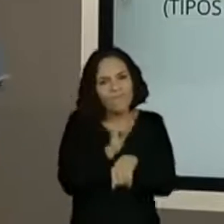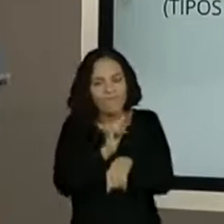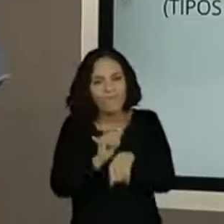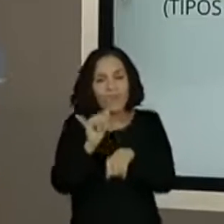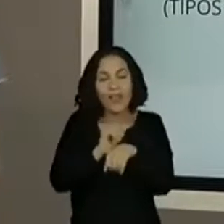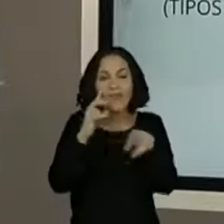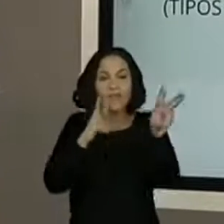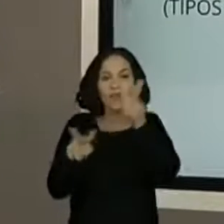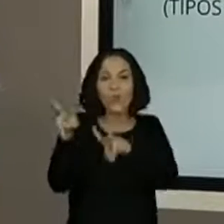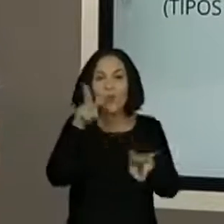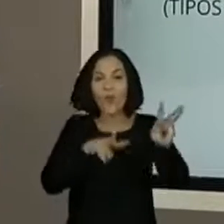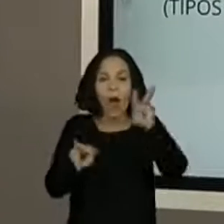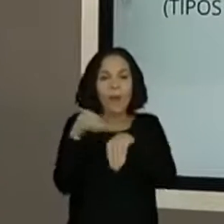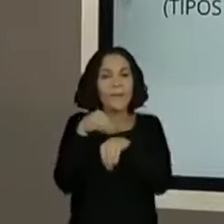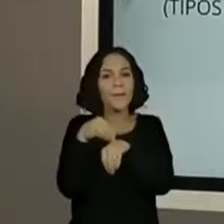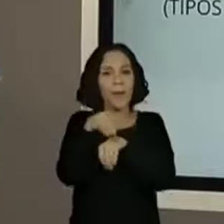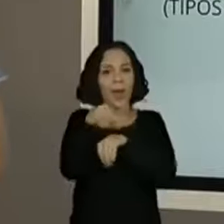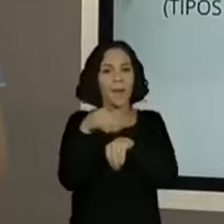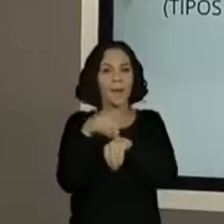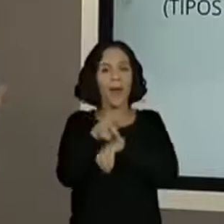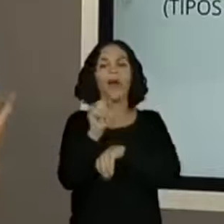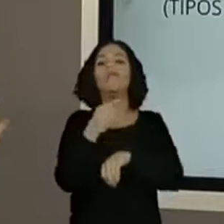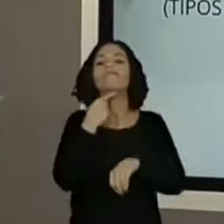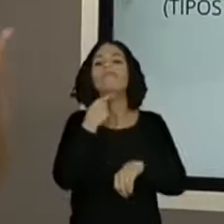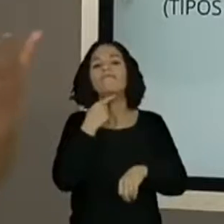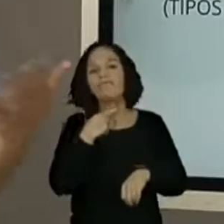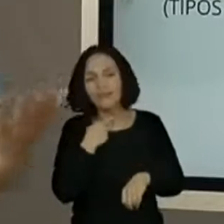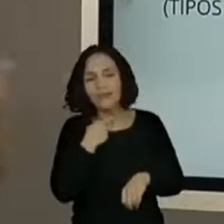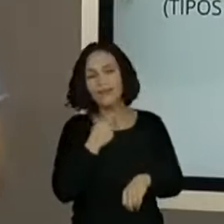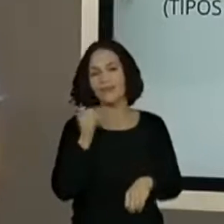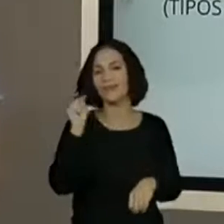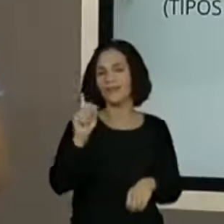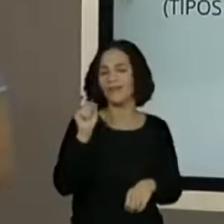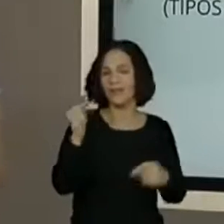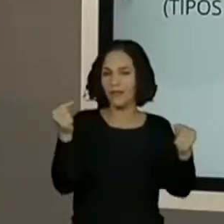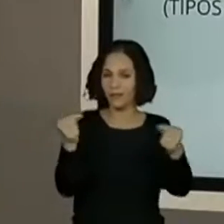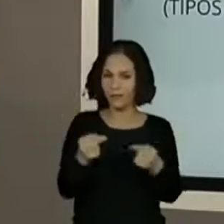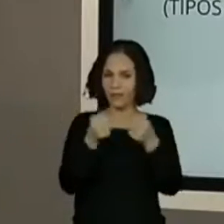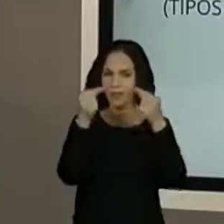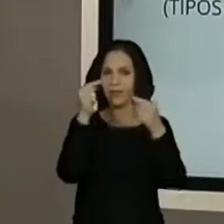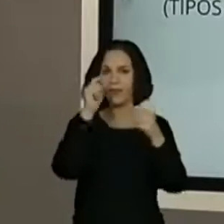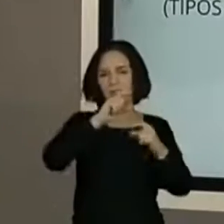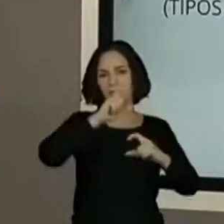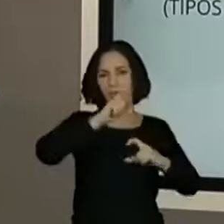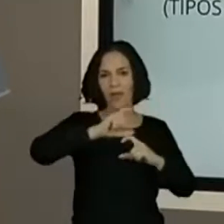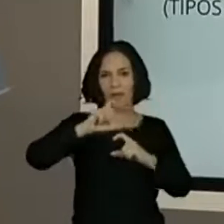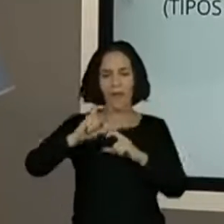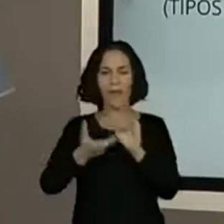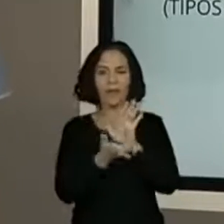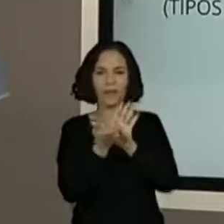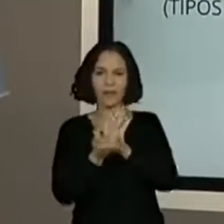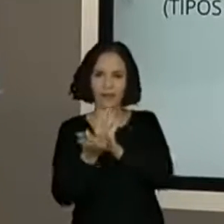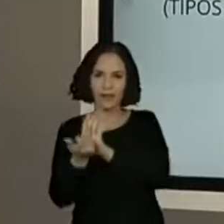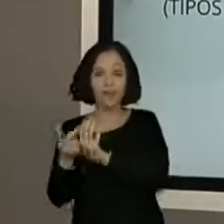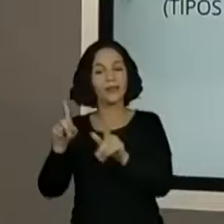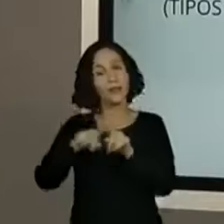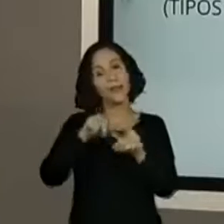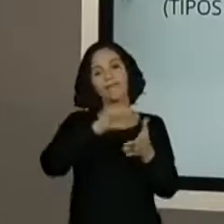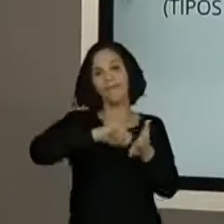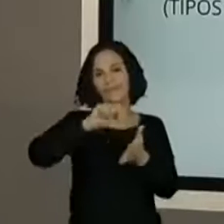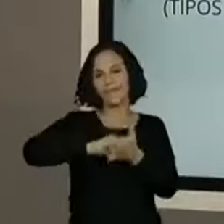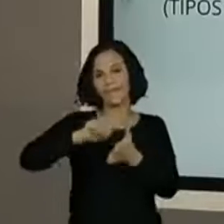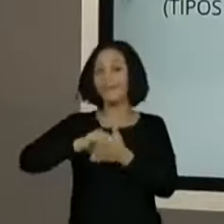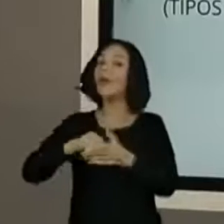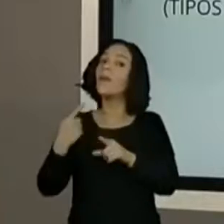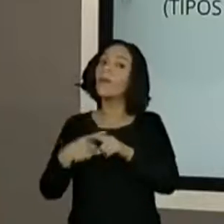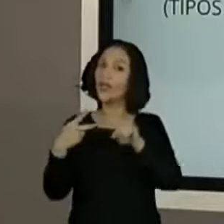e transmitir a mensagem que ele quer a respeito ali na história em quadrinho que ele está desenhando e escrevendo. Porque a gente